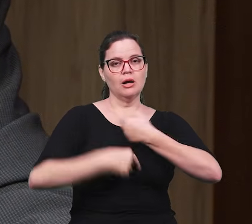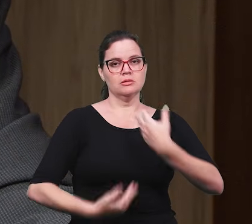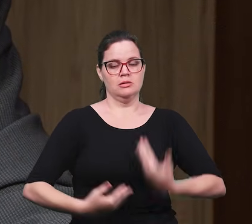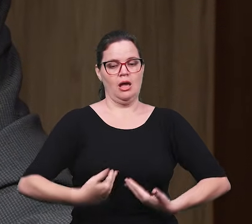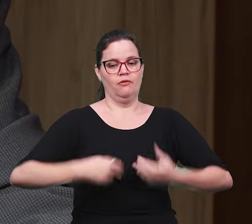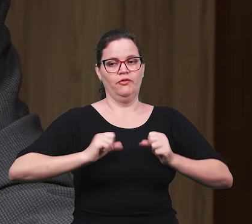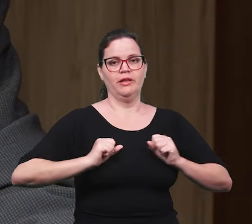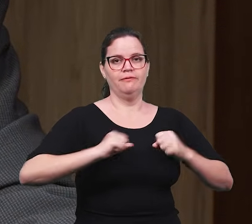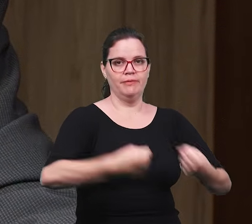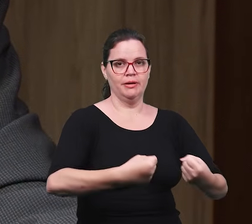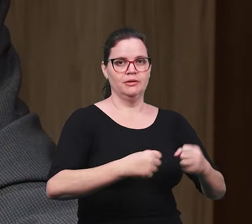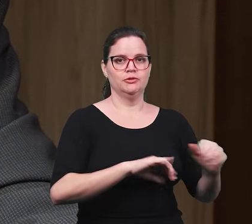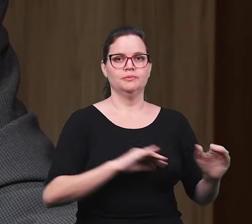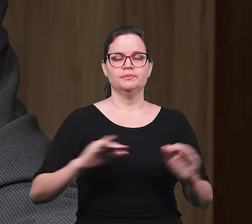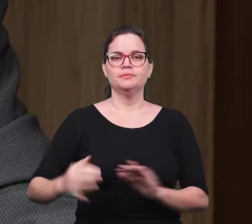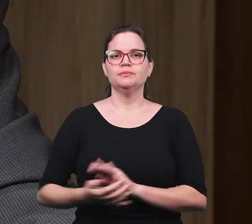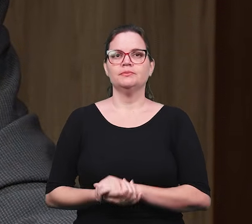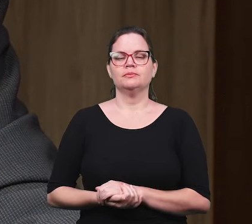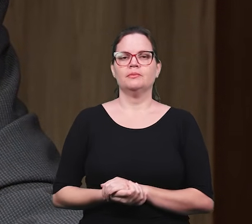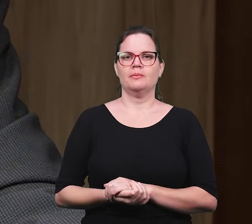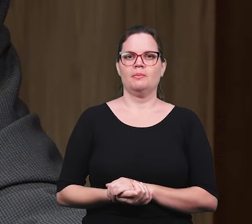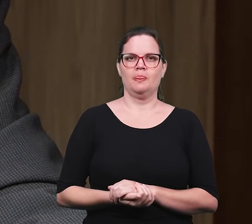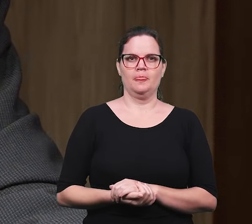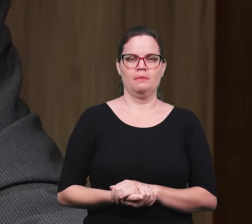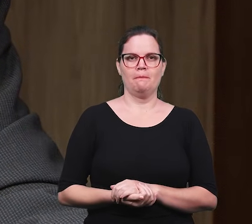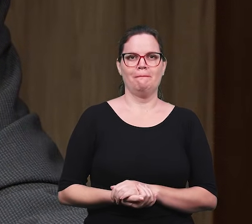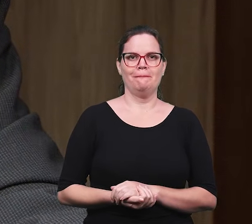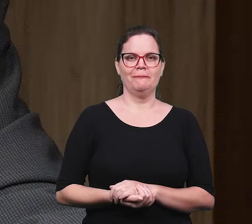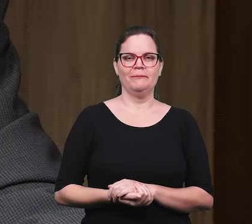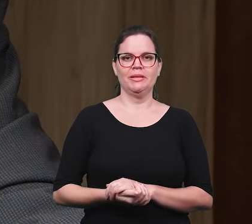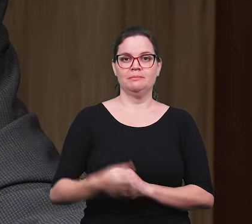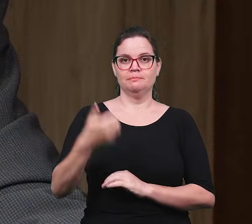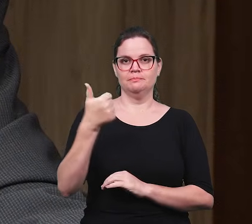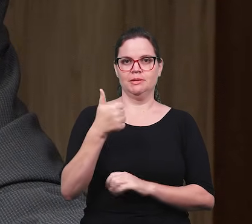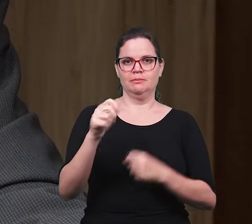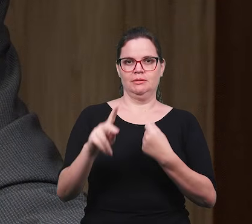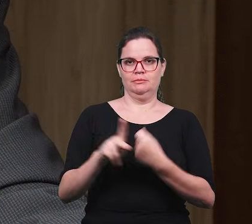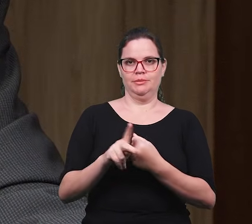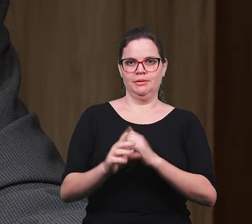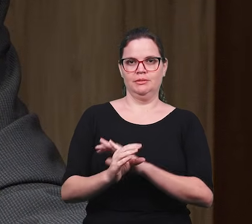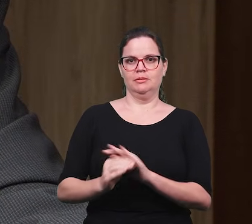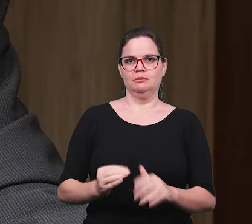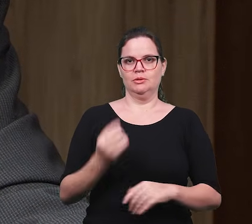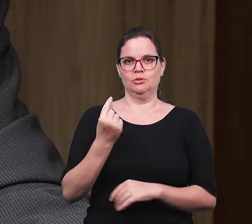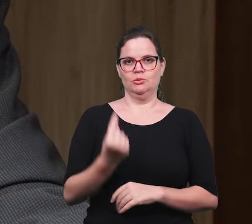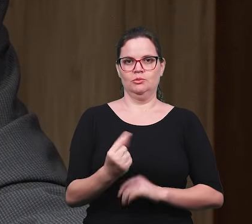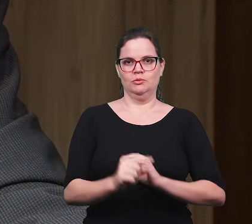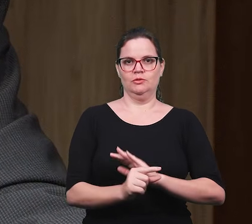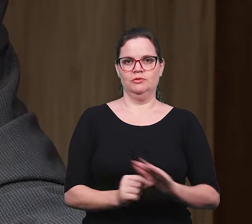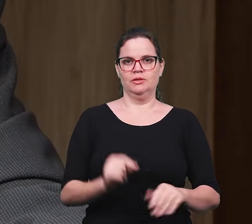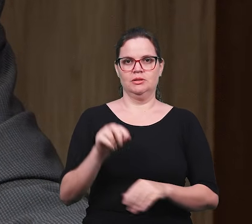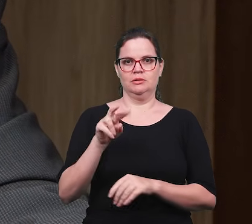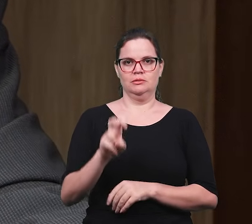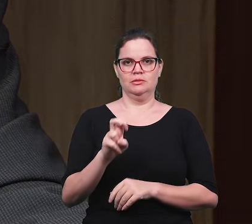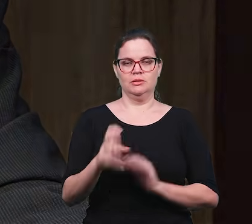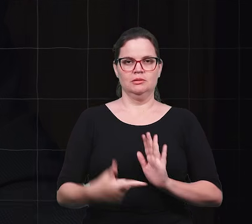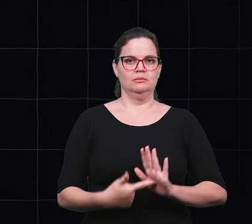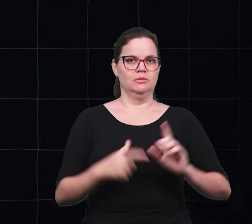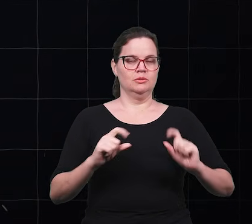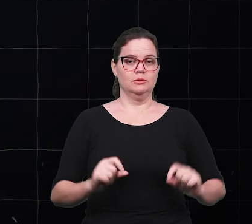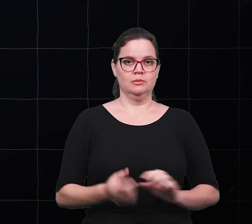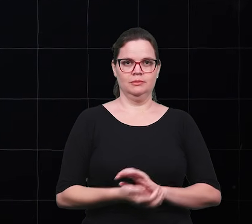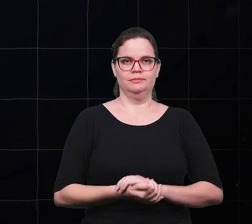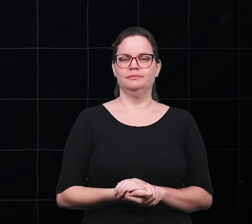servos. E nós vemos aqui em 1 Pedro, capítulo 1, verso 5, diz assim,